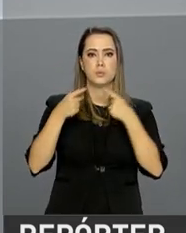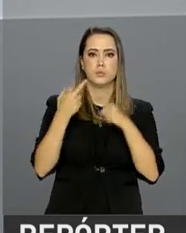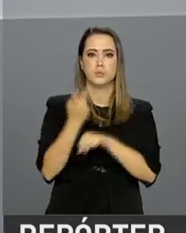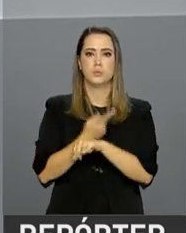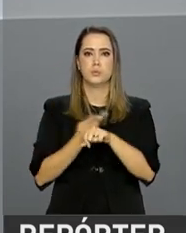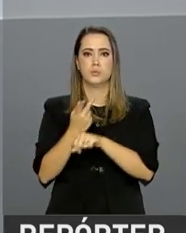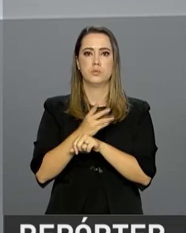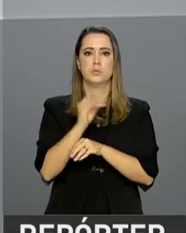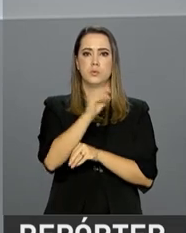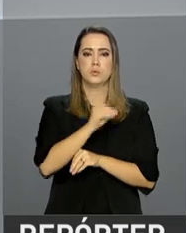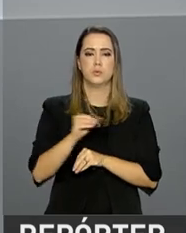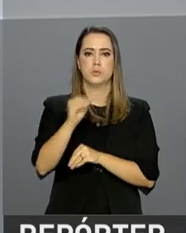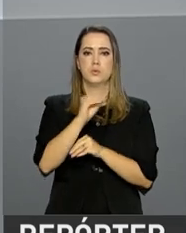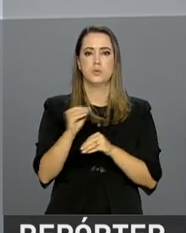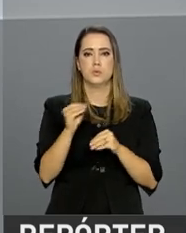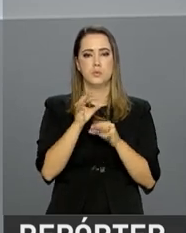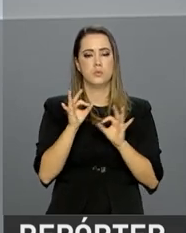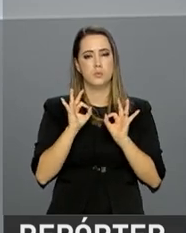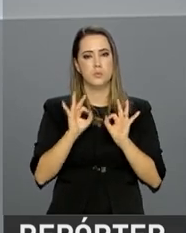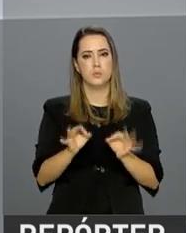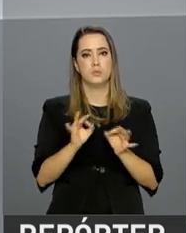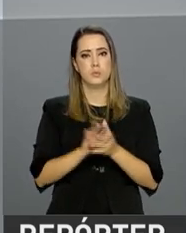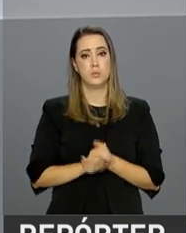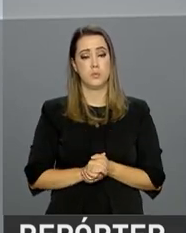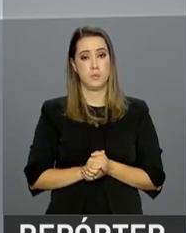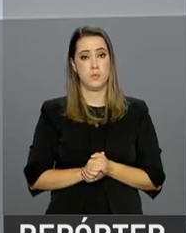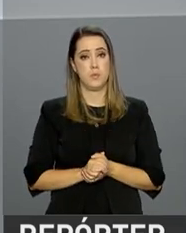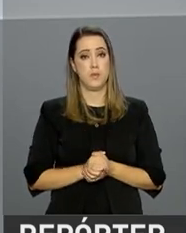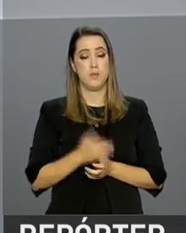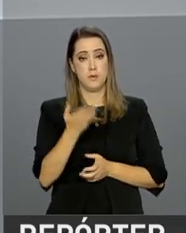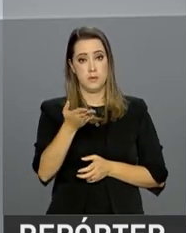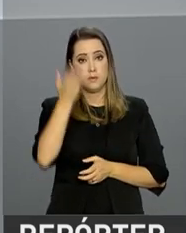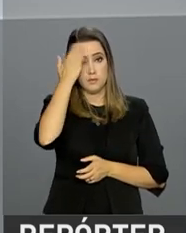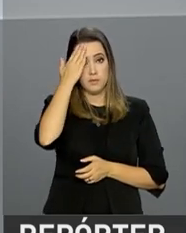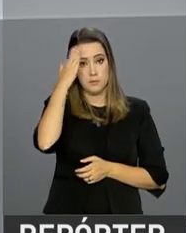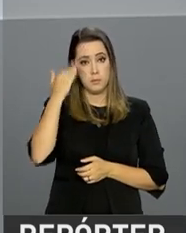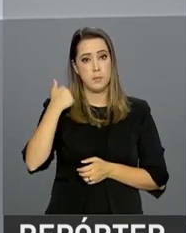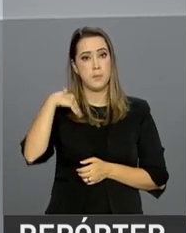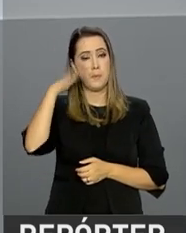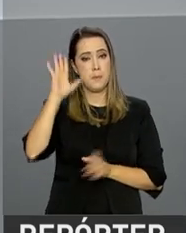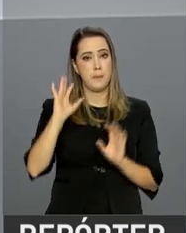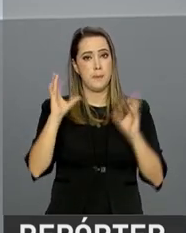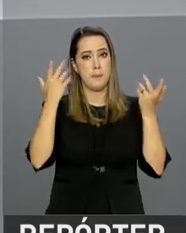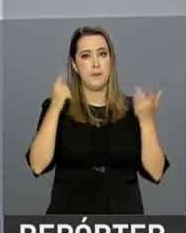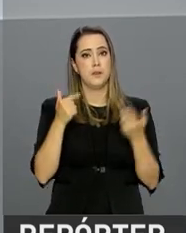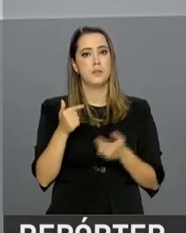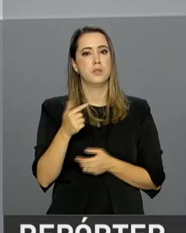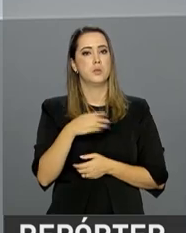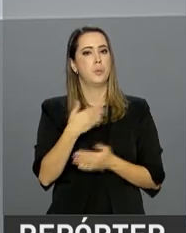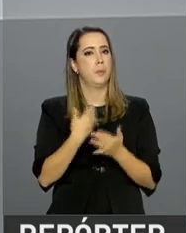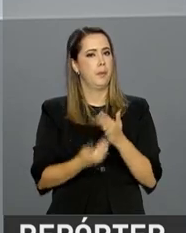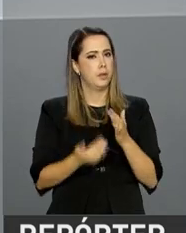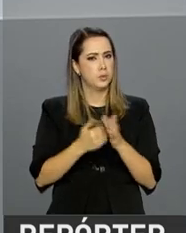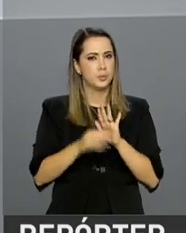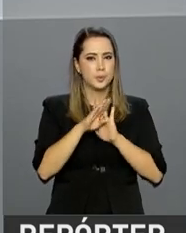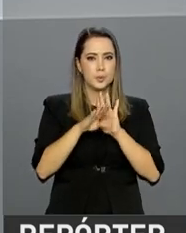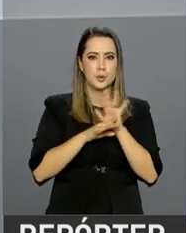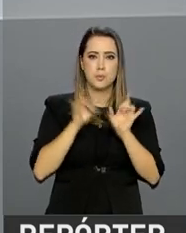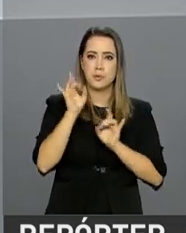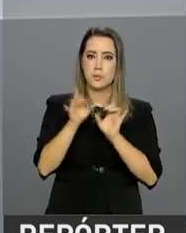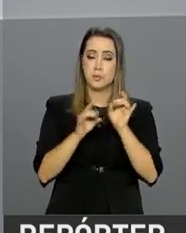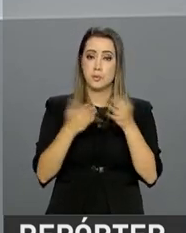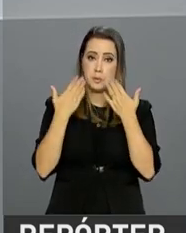em busca de soluções para preservar esse bem tão precioso e se você quiser saber mais sobre o evento não pode perder o programa